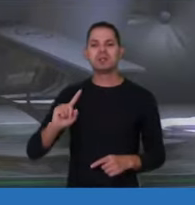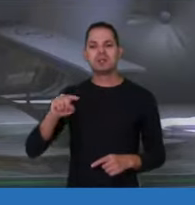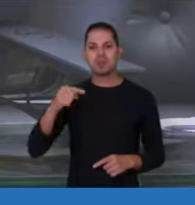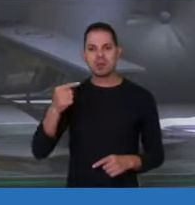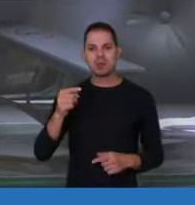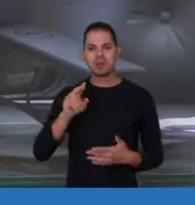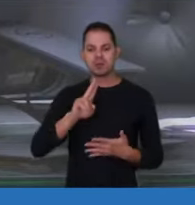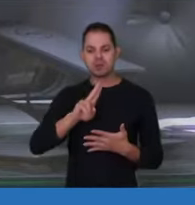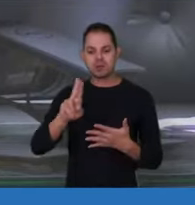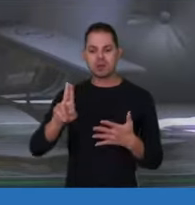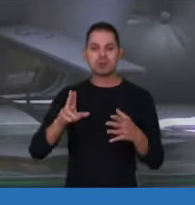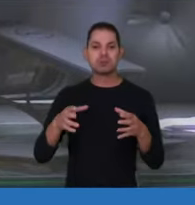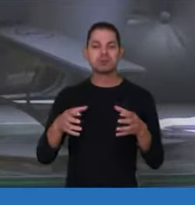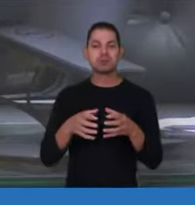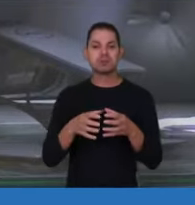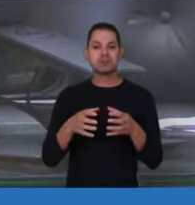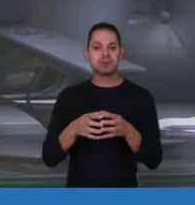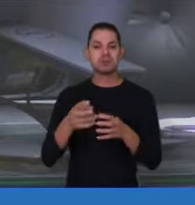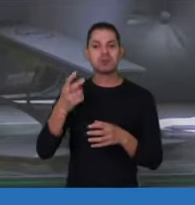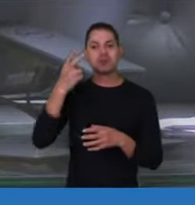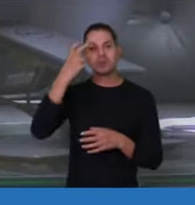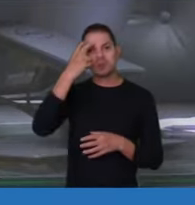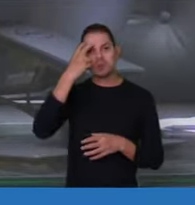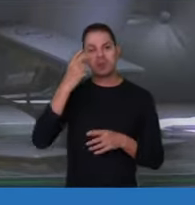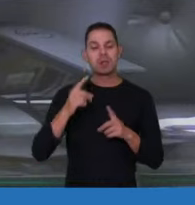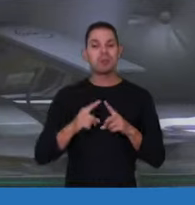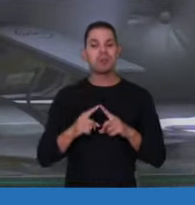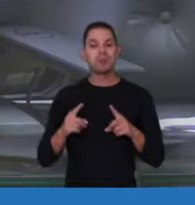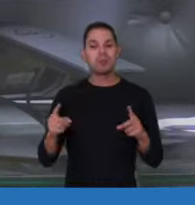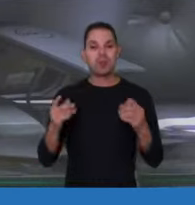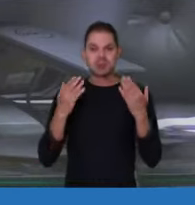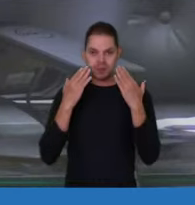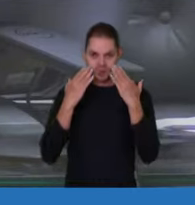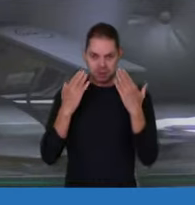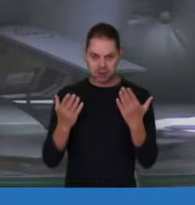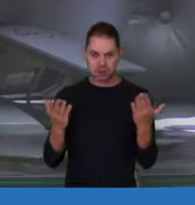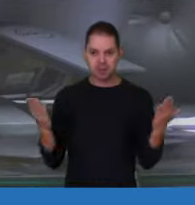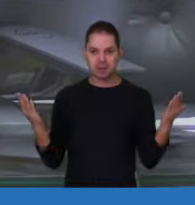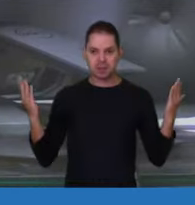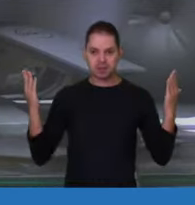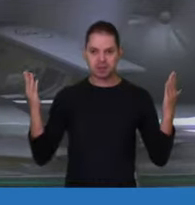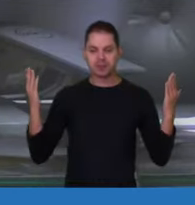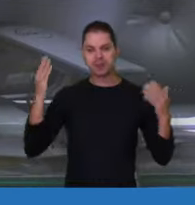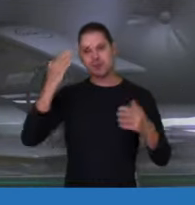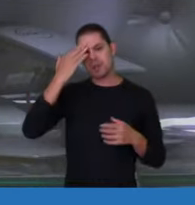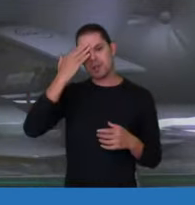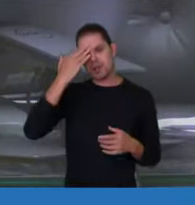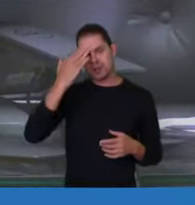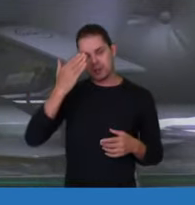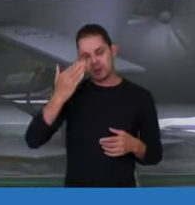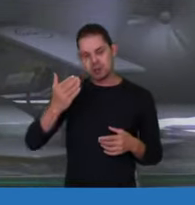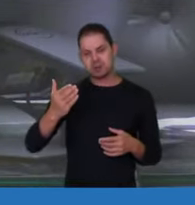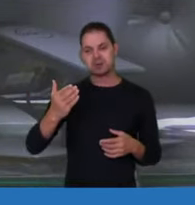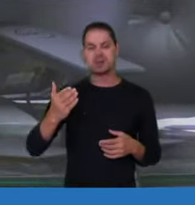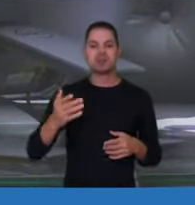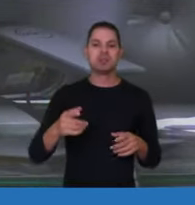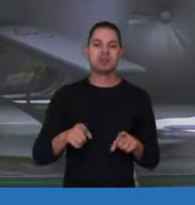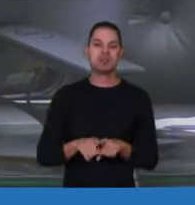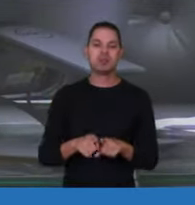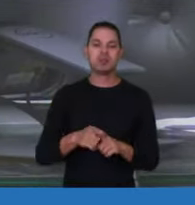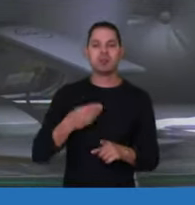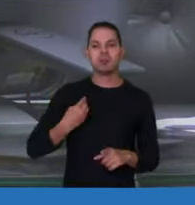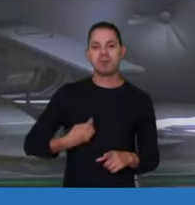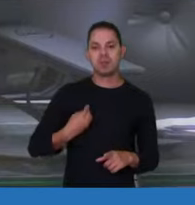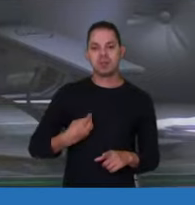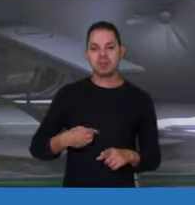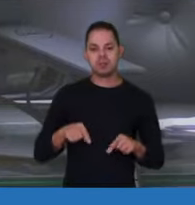corretamente o nome do grupo cultural, mas passamos à apresentação agradecendo a possibilidade e a presença nessa sessão.